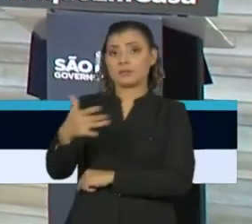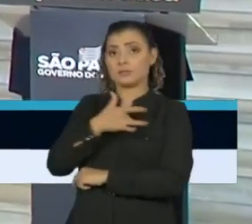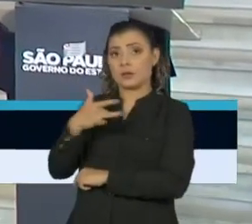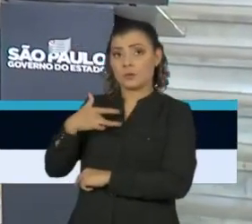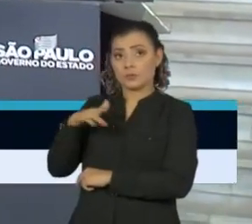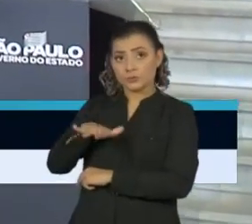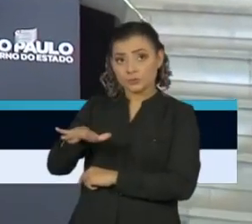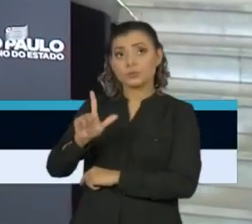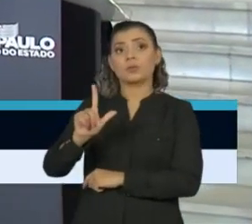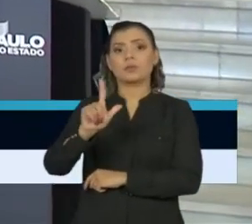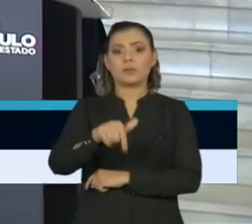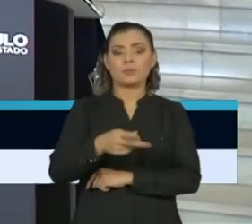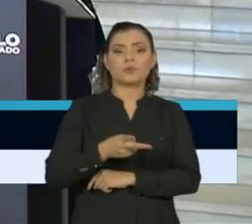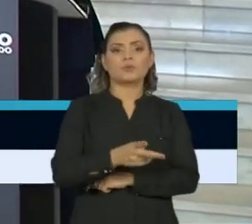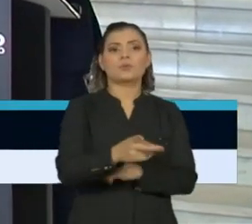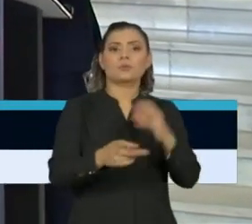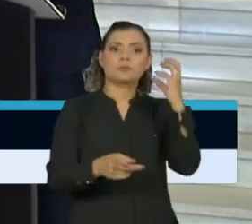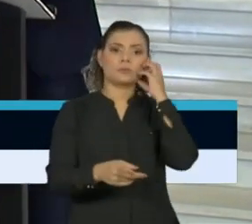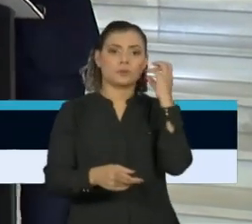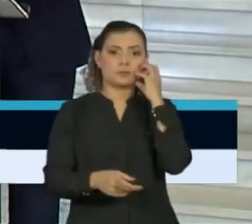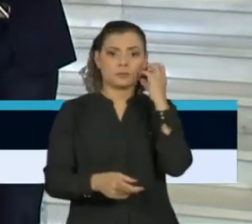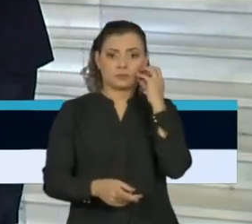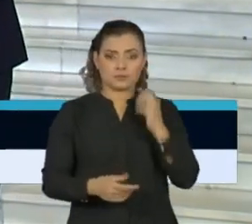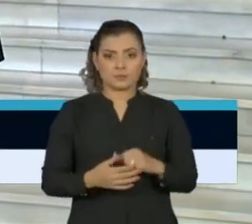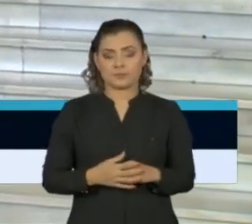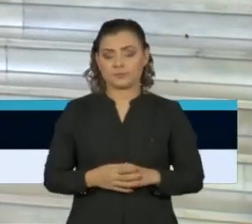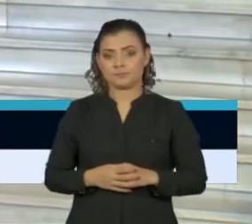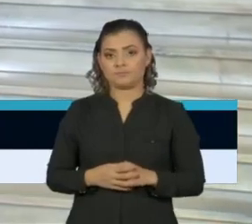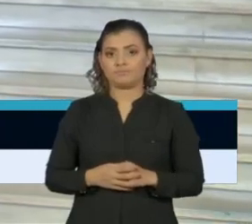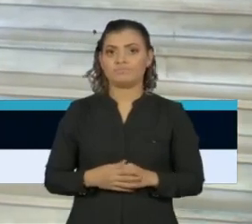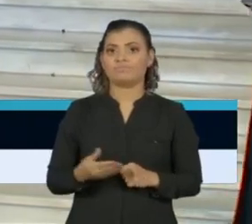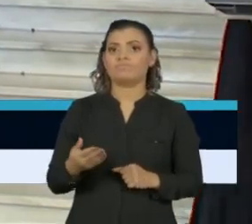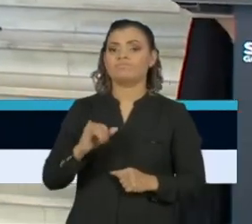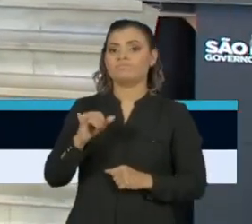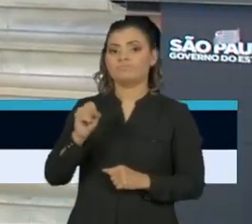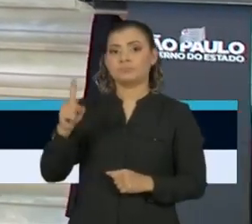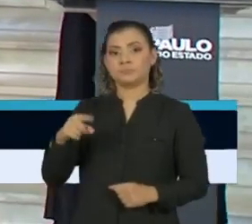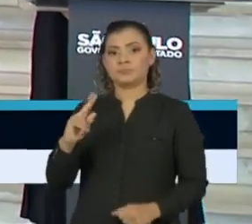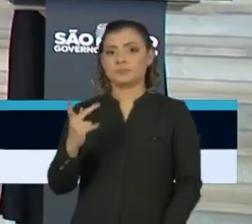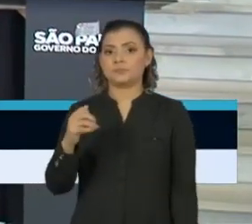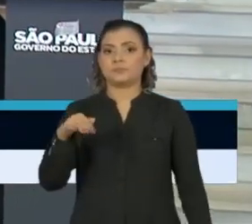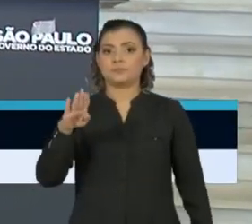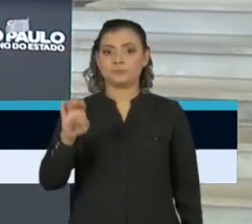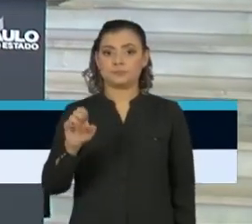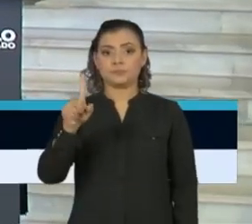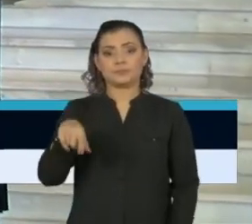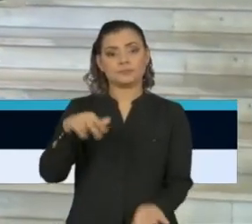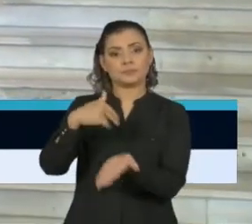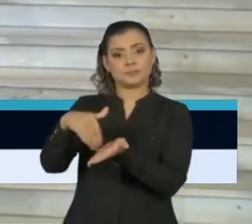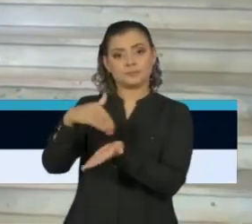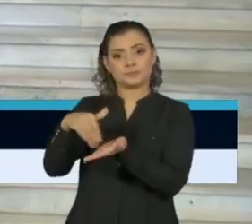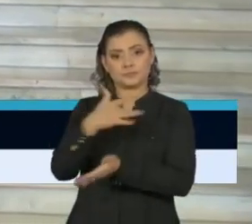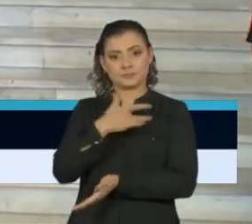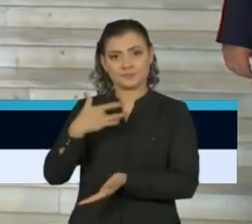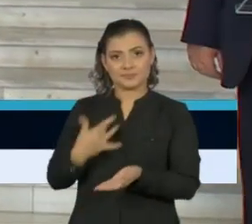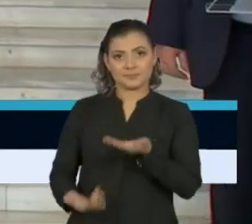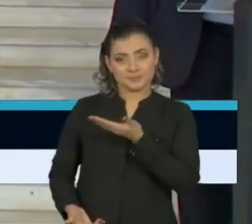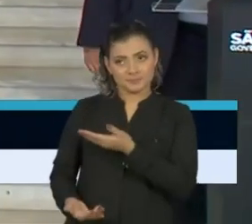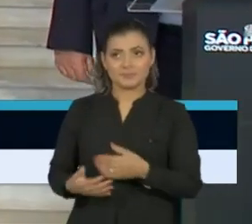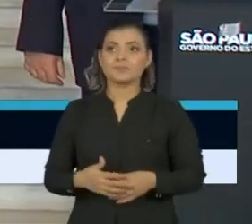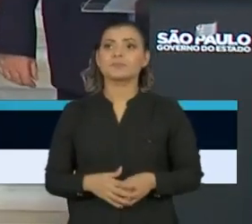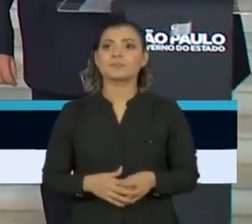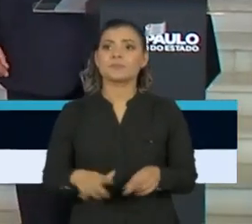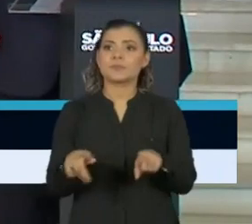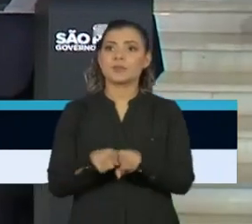na sequência, ao prefeito Bruno Covas. Dr. Zé Henrique Guerra, secretário da Saúde do Estado de São Paulo, para